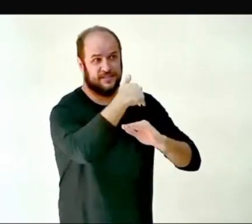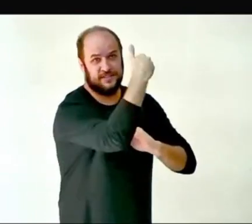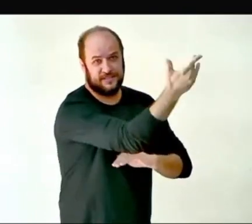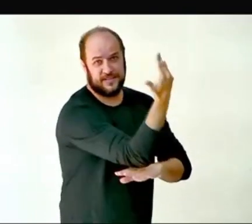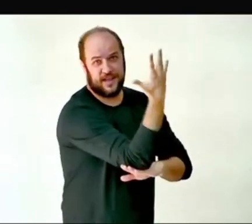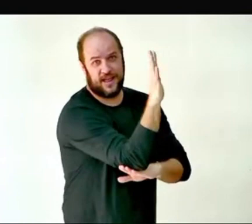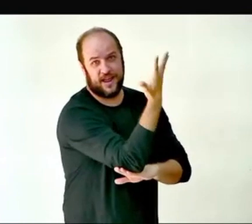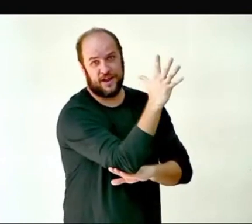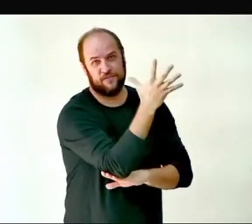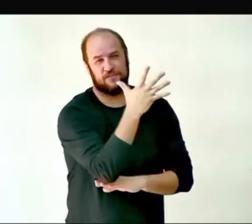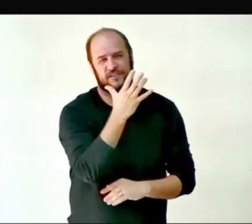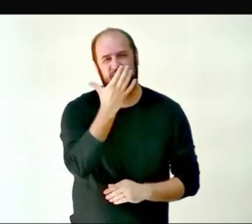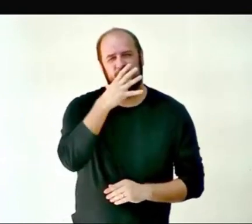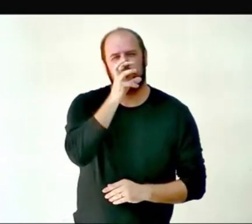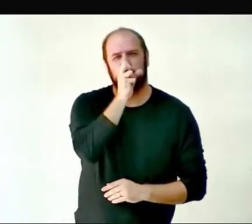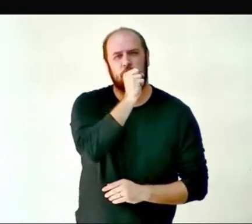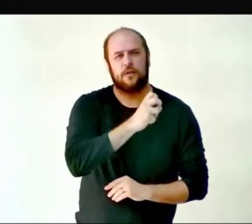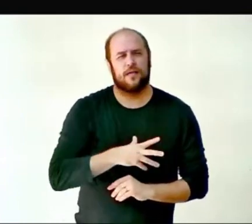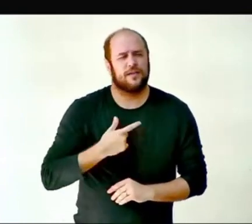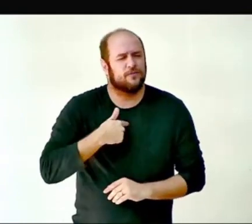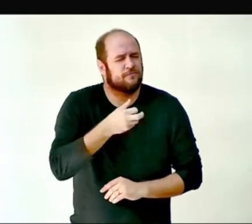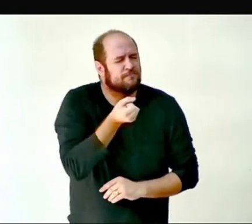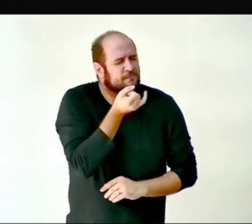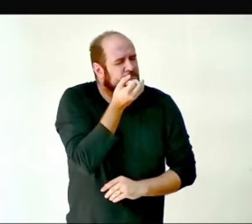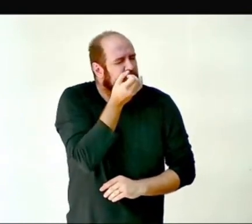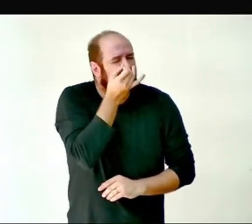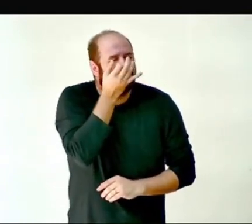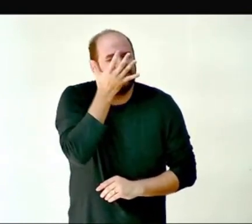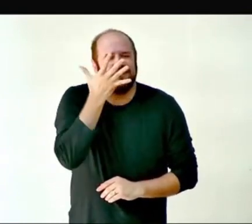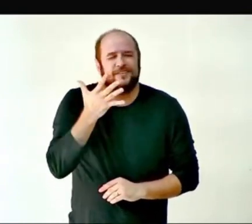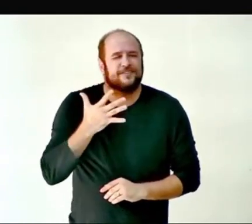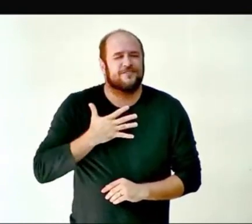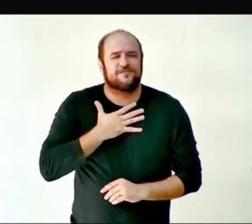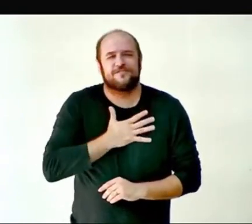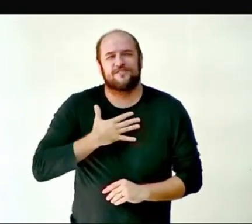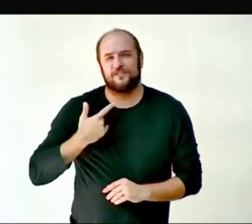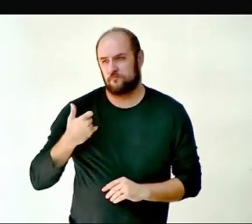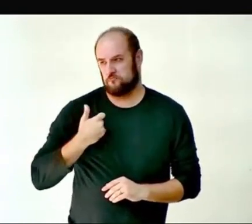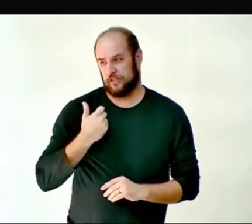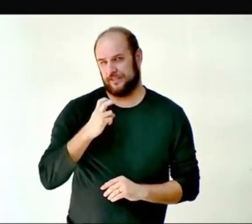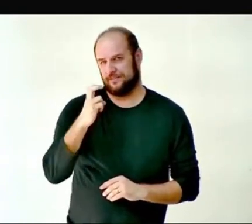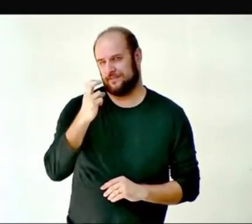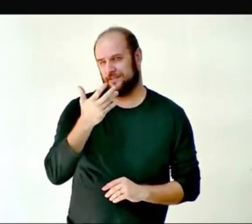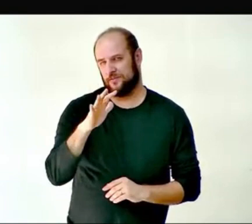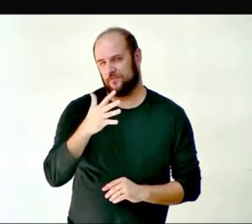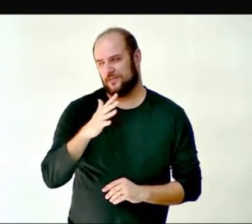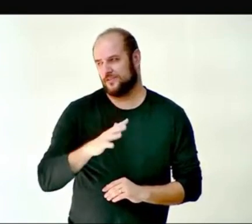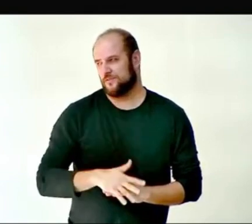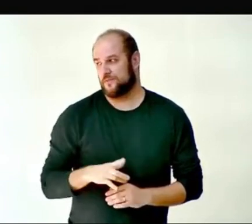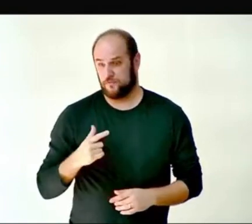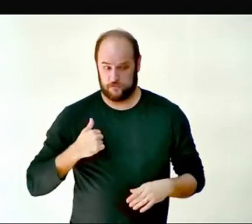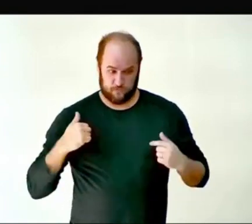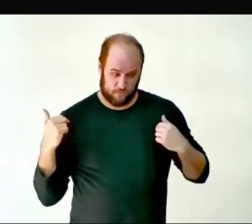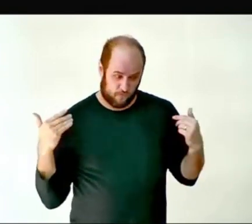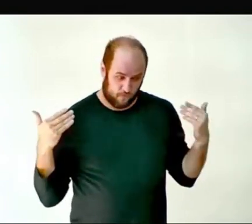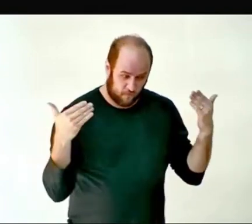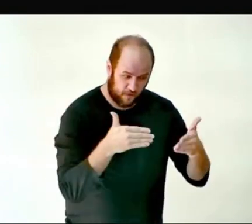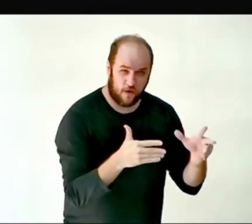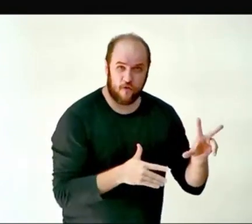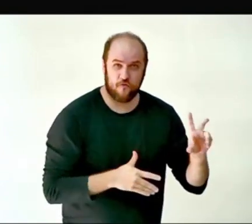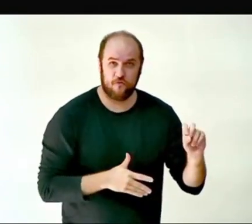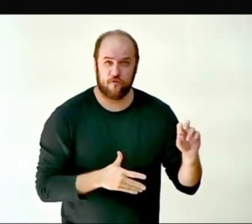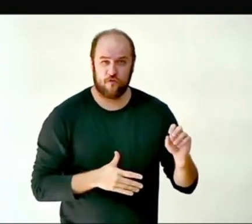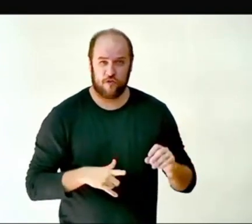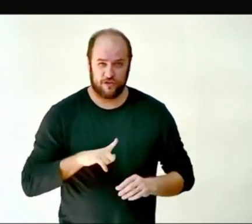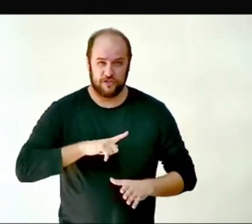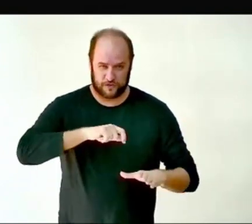tangerina. Eu sinto aqui o aroma da tangerina, mas eu só tinha uns 5 anos, mais ou menos. E quando eu chegava, tinha pão de